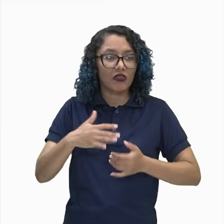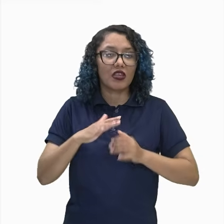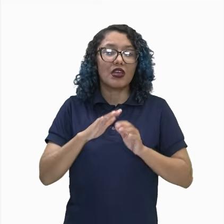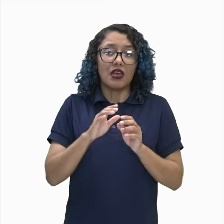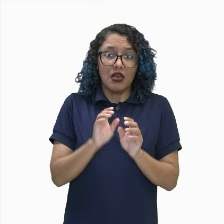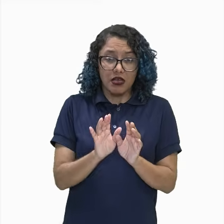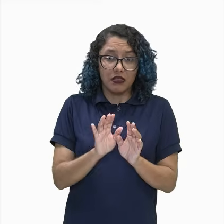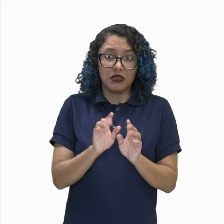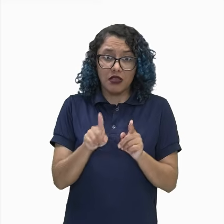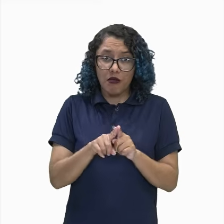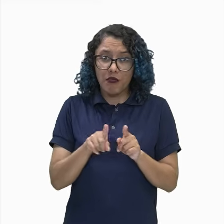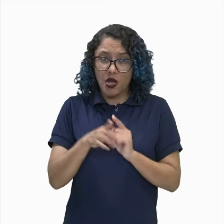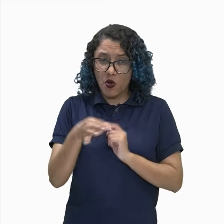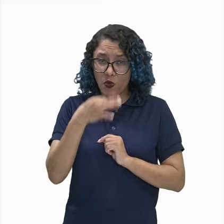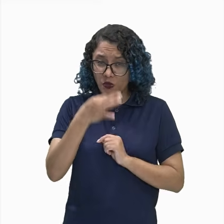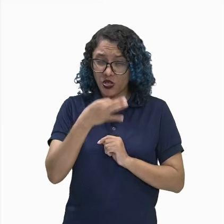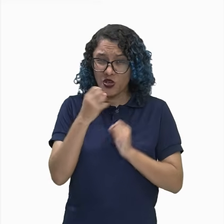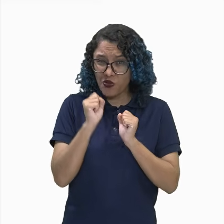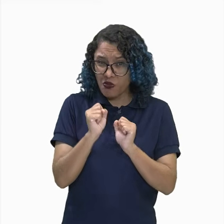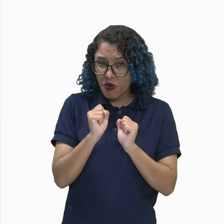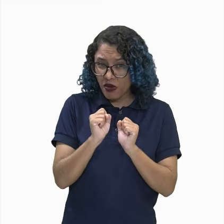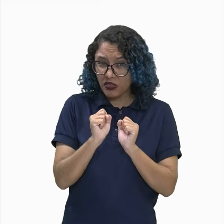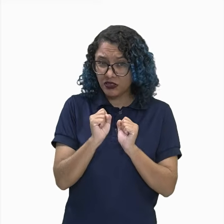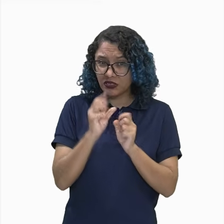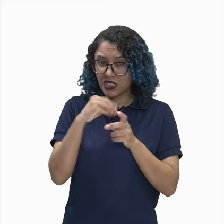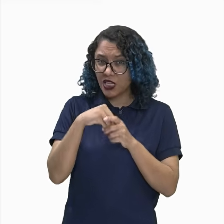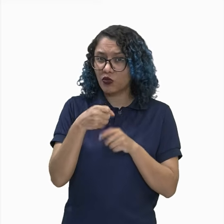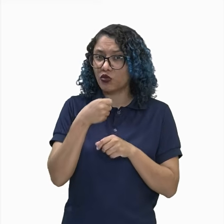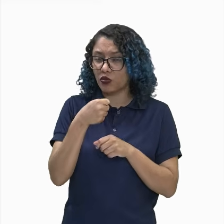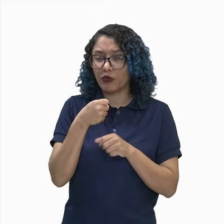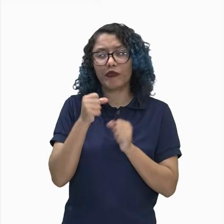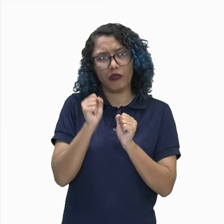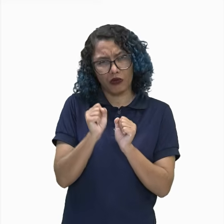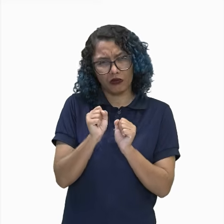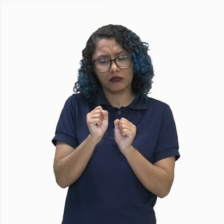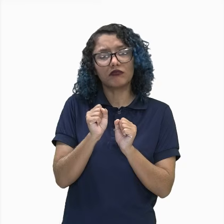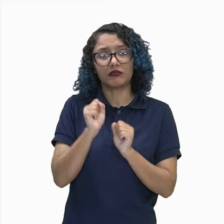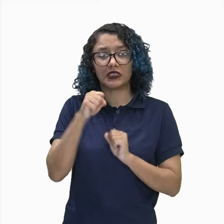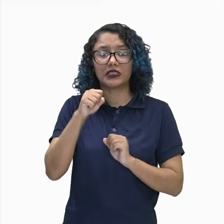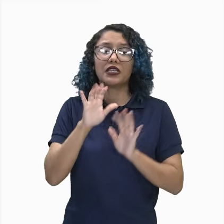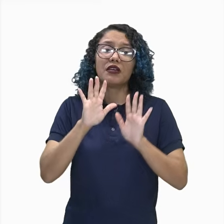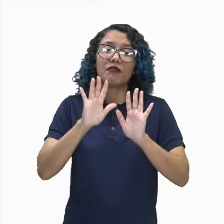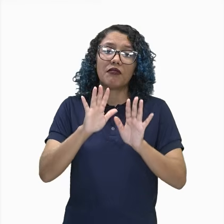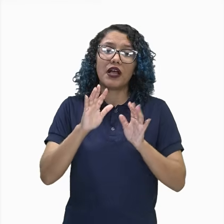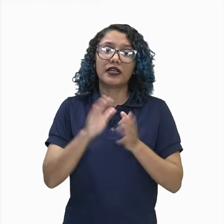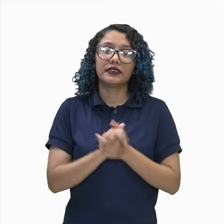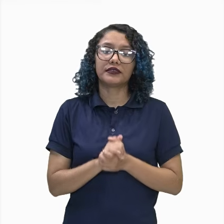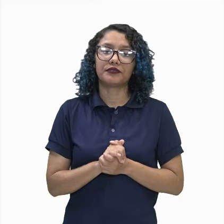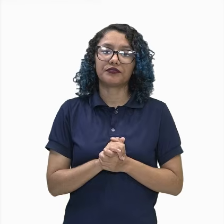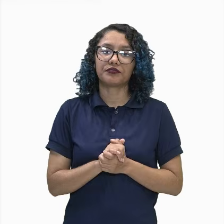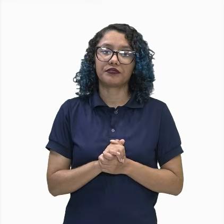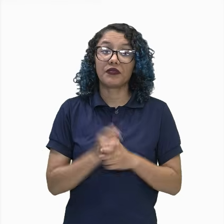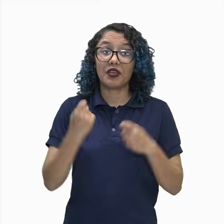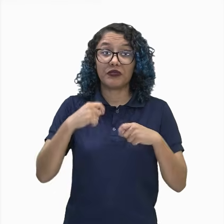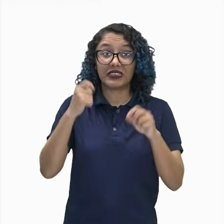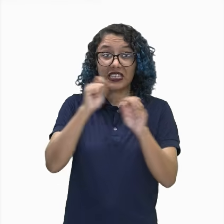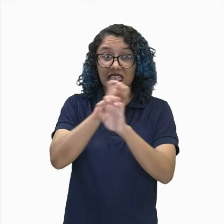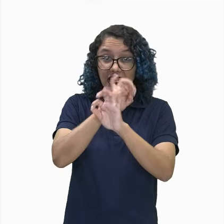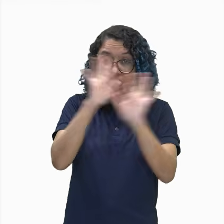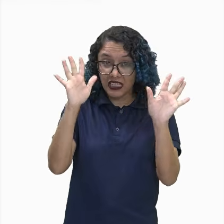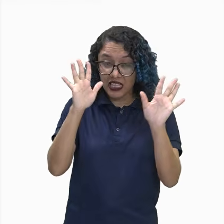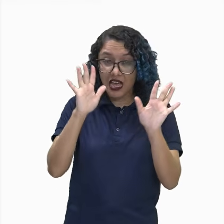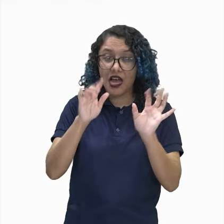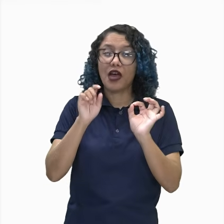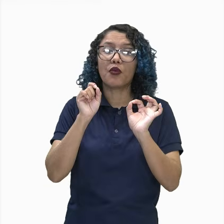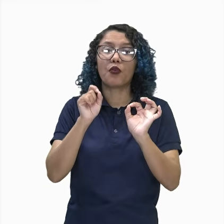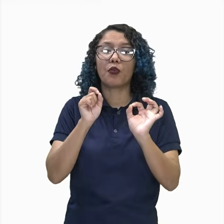Pode conter sim uma opinião no contexto da reportagem, mas aí vai ficar claro e evidente que aquela opinião é de